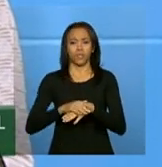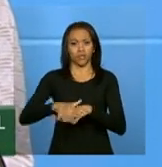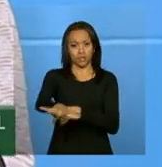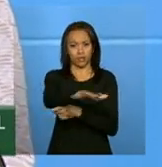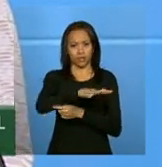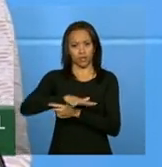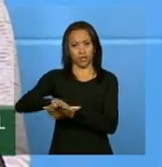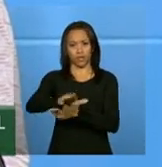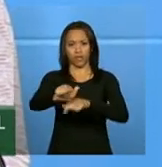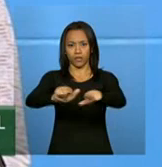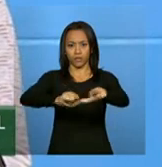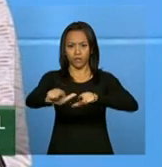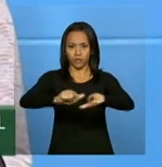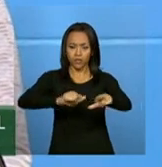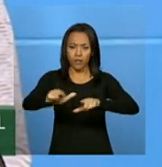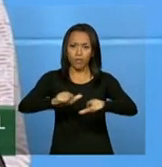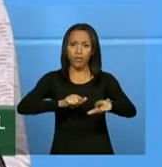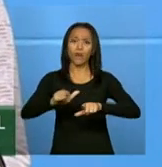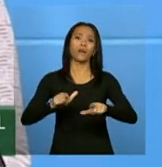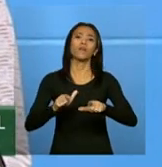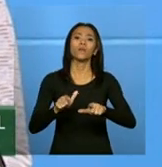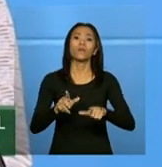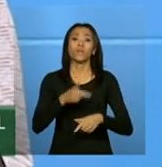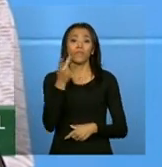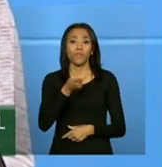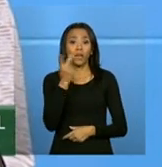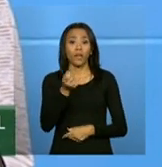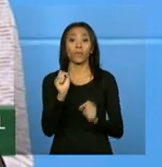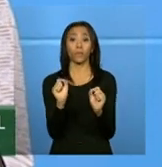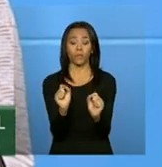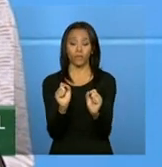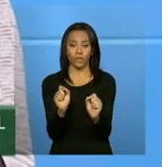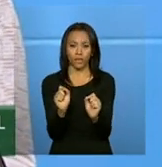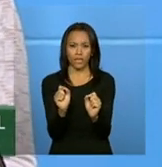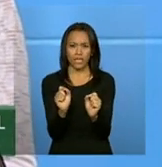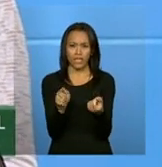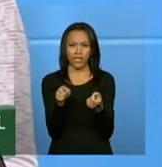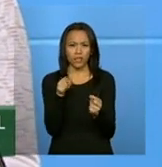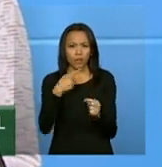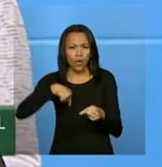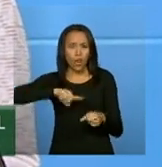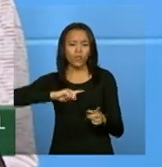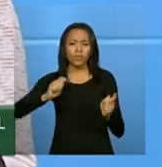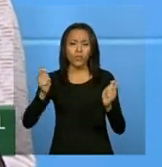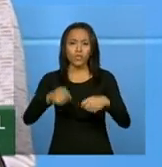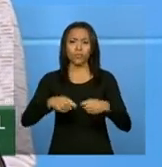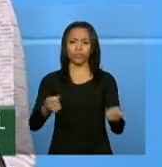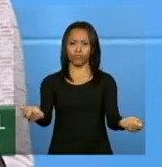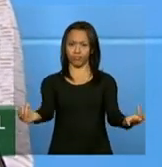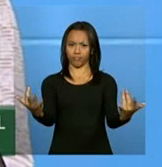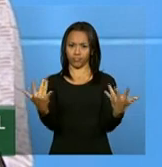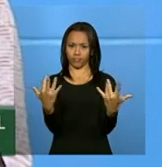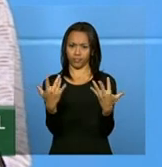que nós possamos incentivar uma corrida para o topo, nesse sentido que nós possamos trazer todos os parceiros em conjunto, os